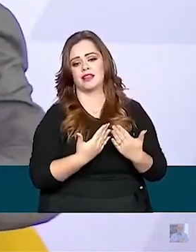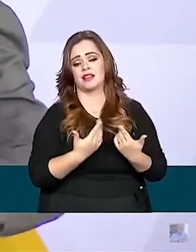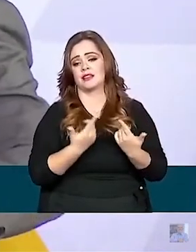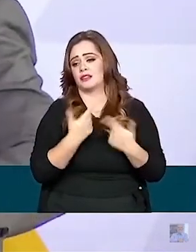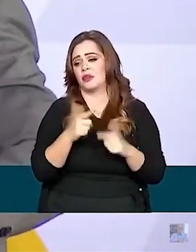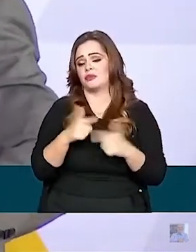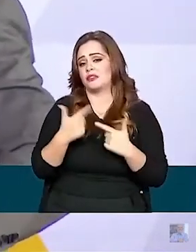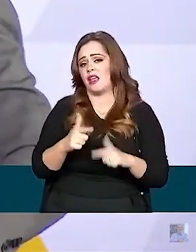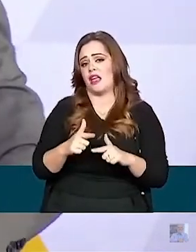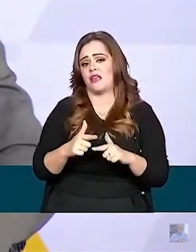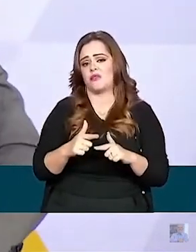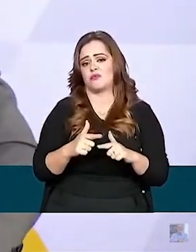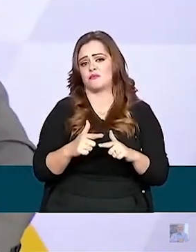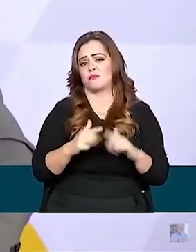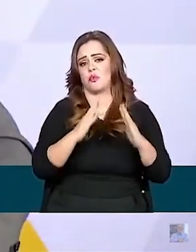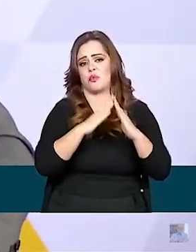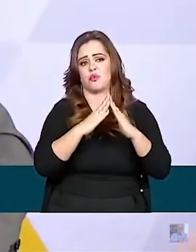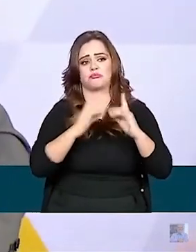um sem palácio.